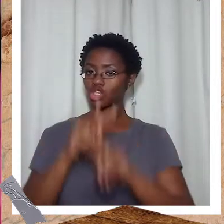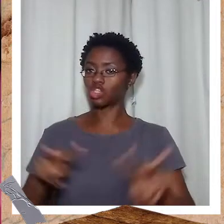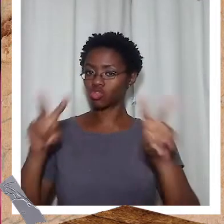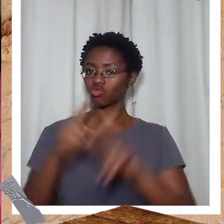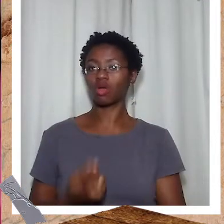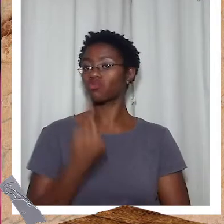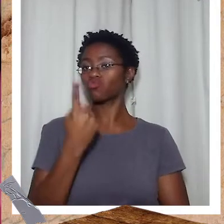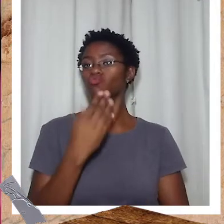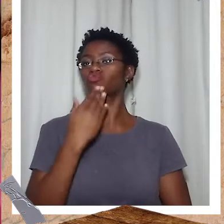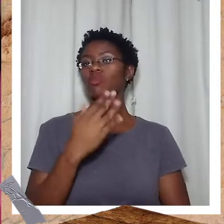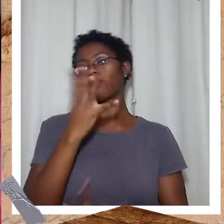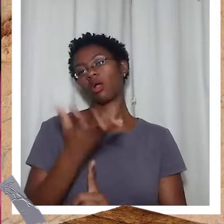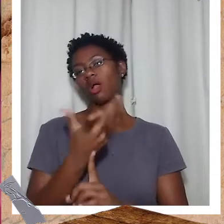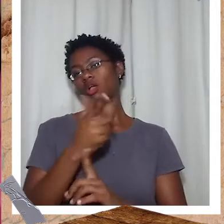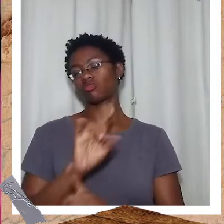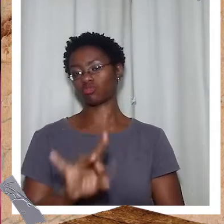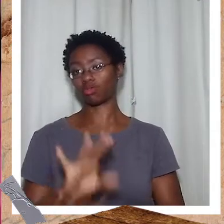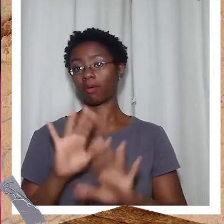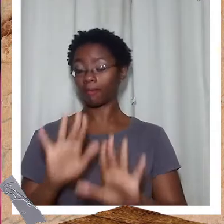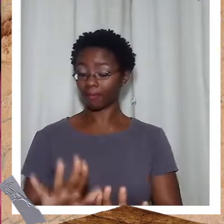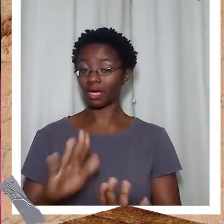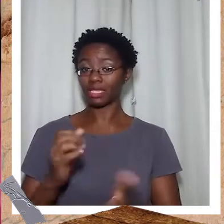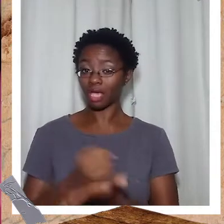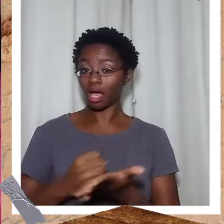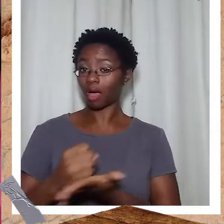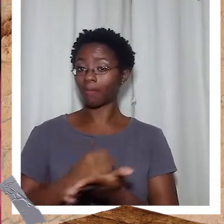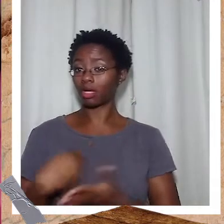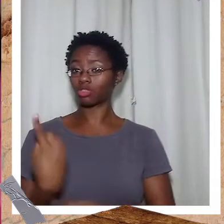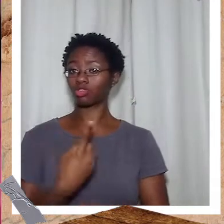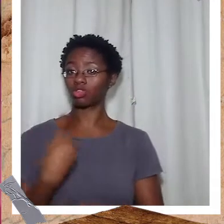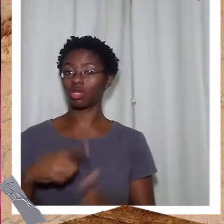nossas inquietações fundamentais é que